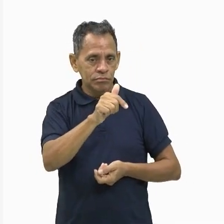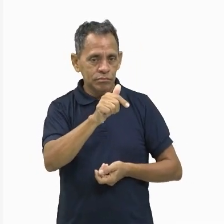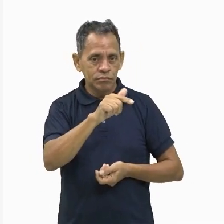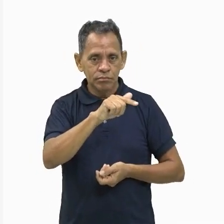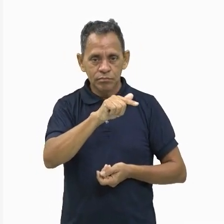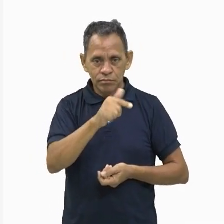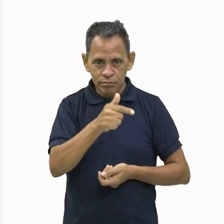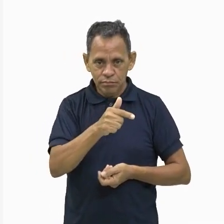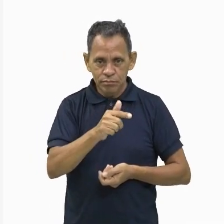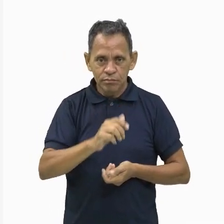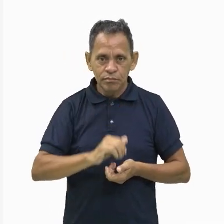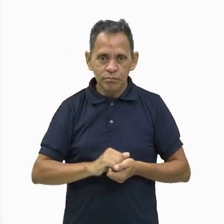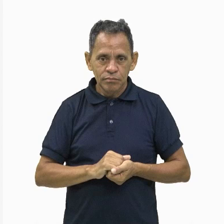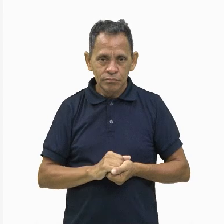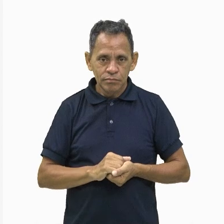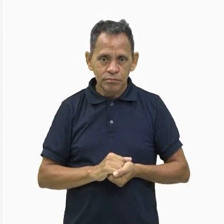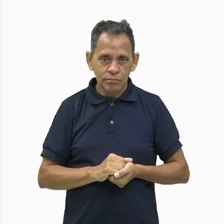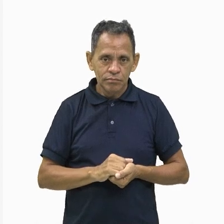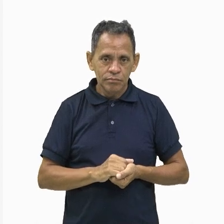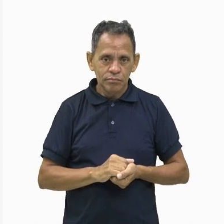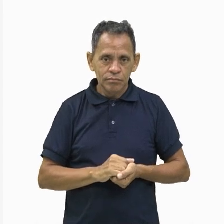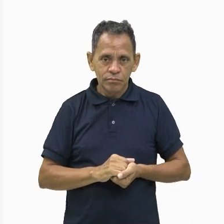57